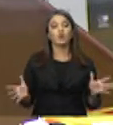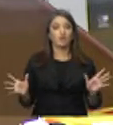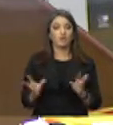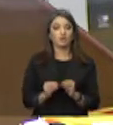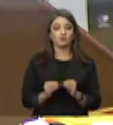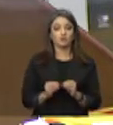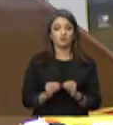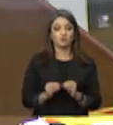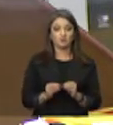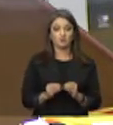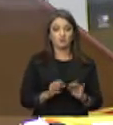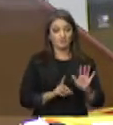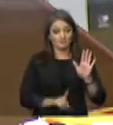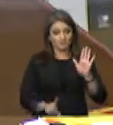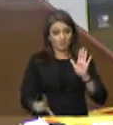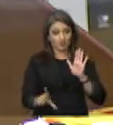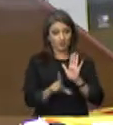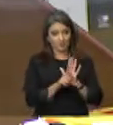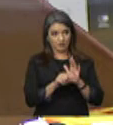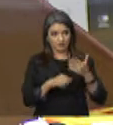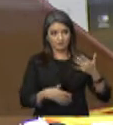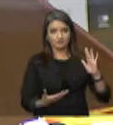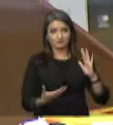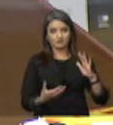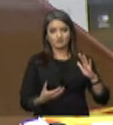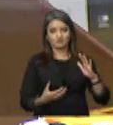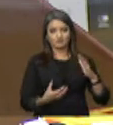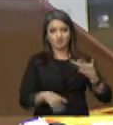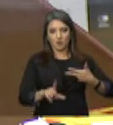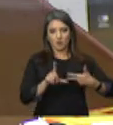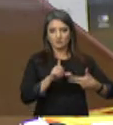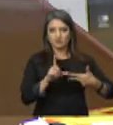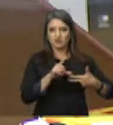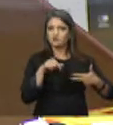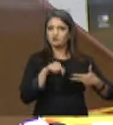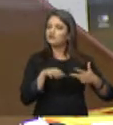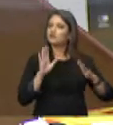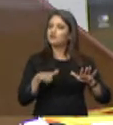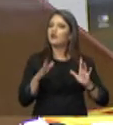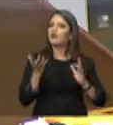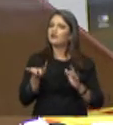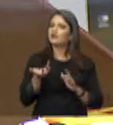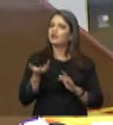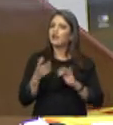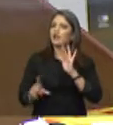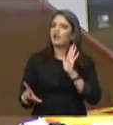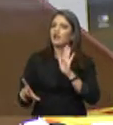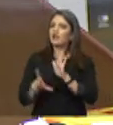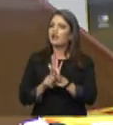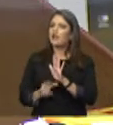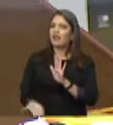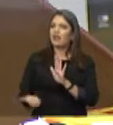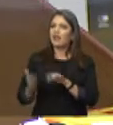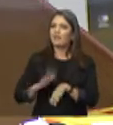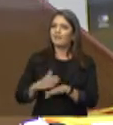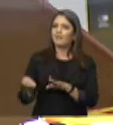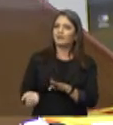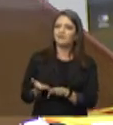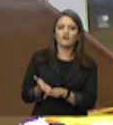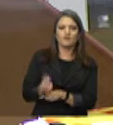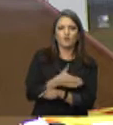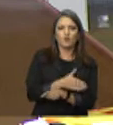legislador e iludir velmente quis a retroação das normas benéficas da Lei 14.232 1021